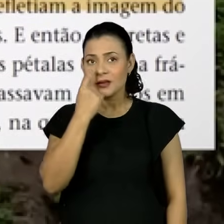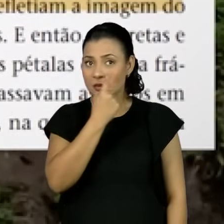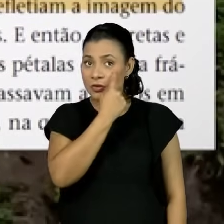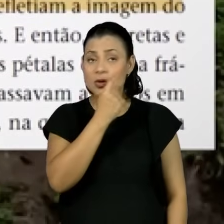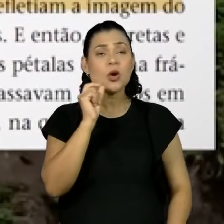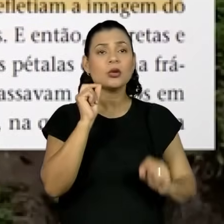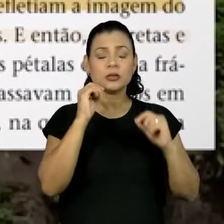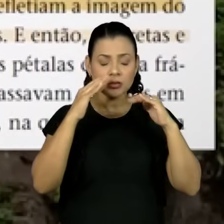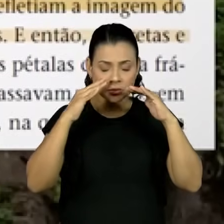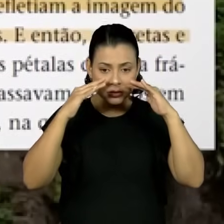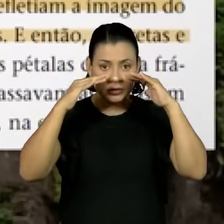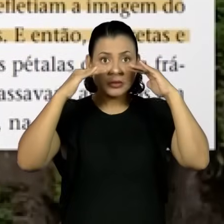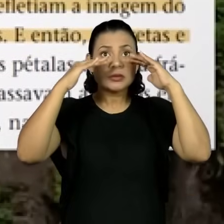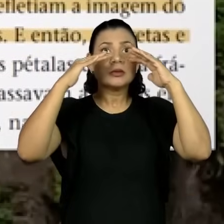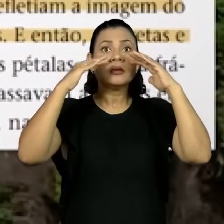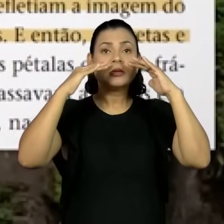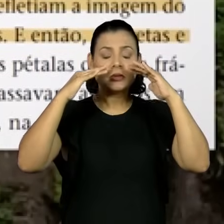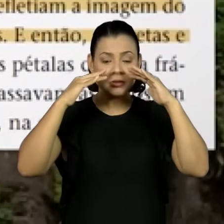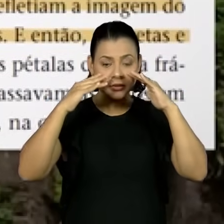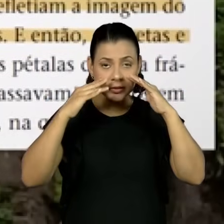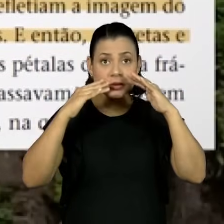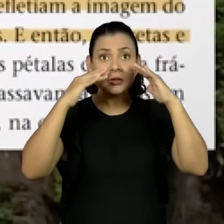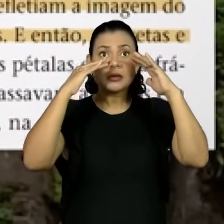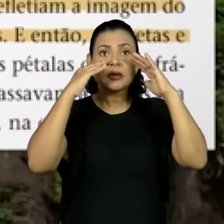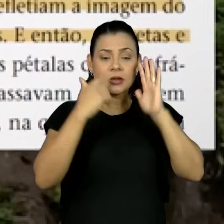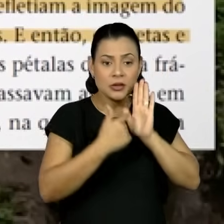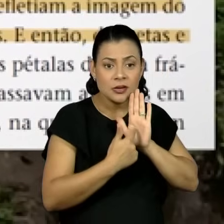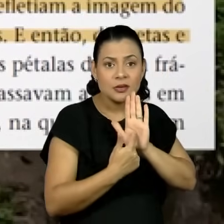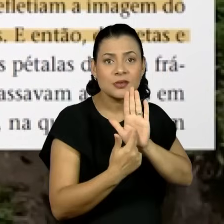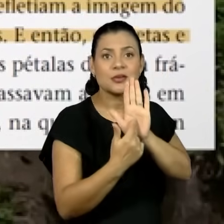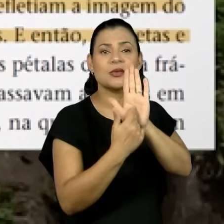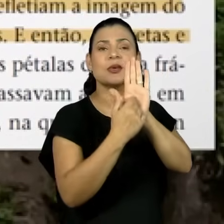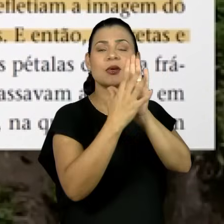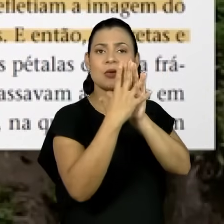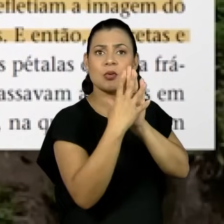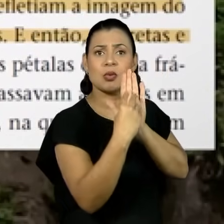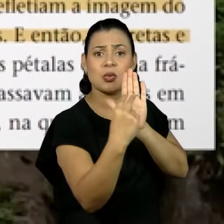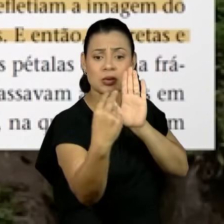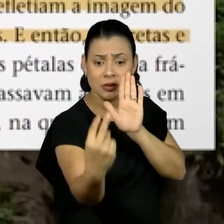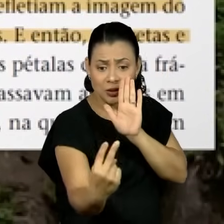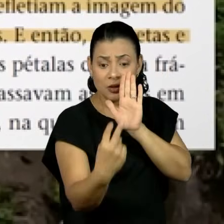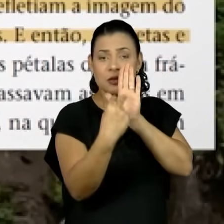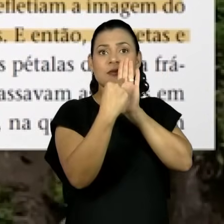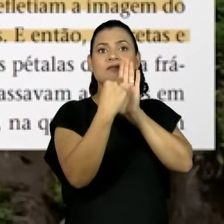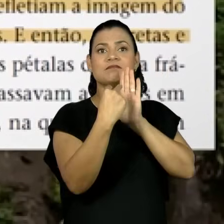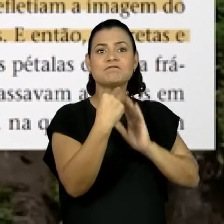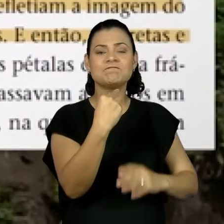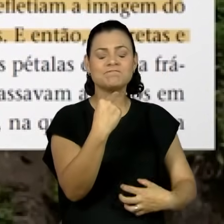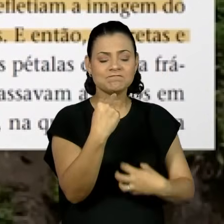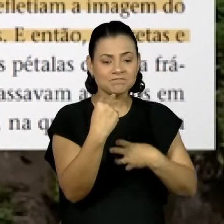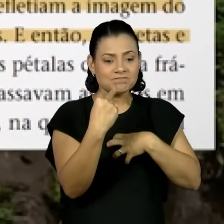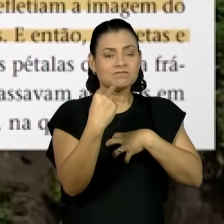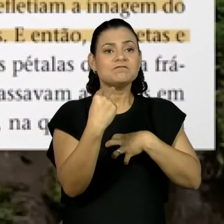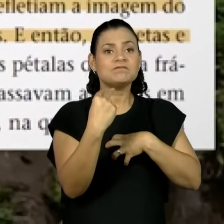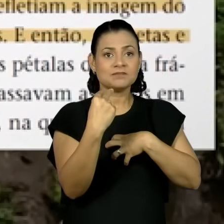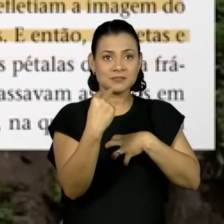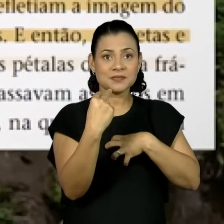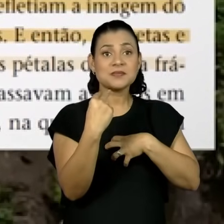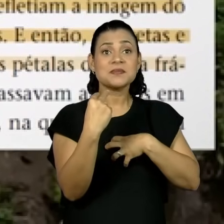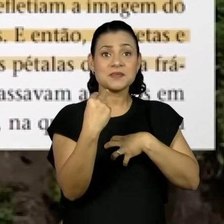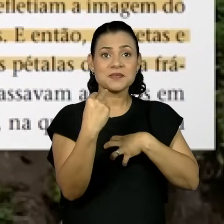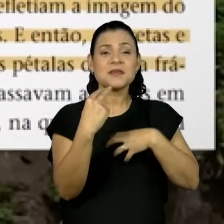a imagem do corpo-água de Aurora e delas próprias, e então discretas